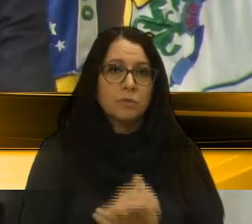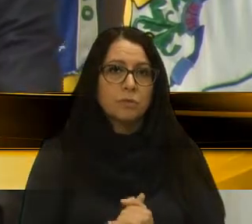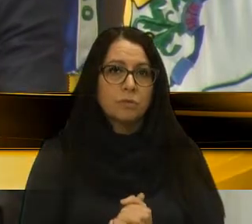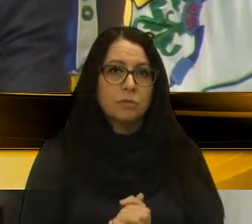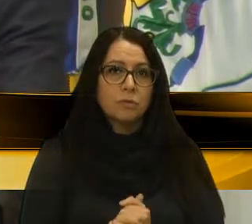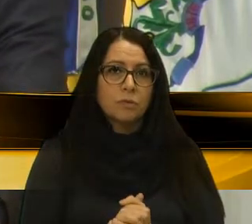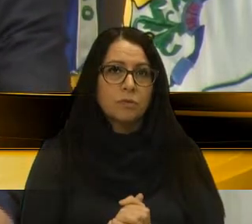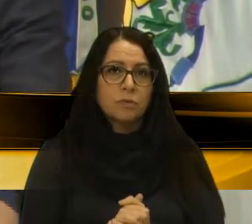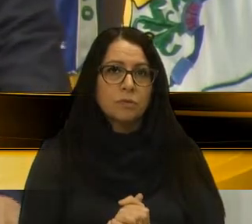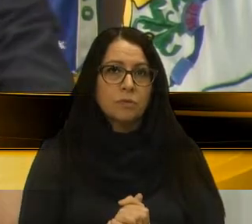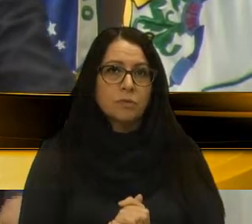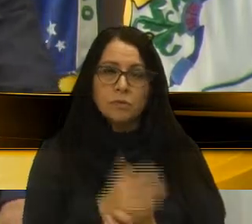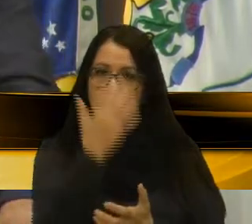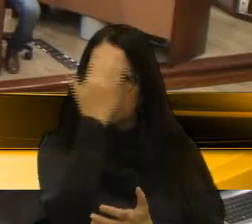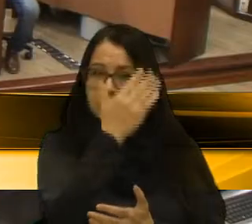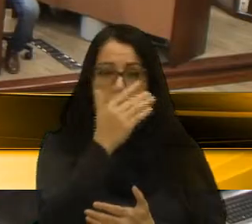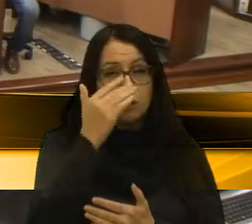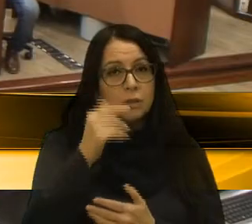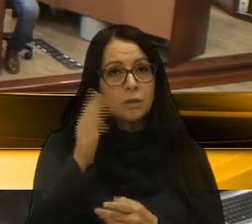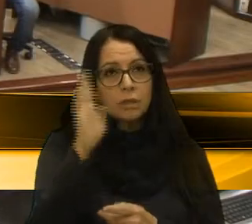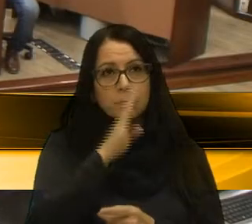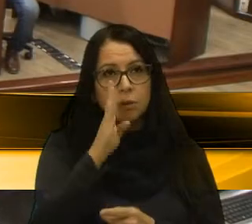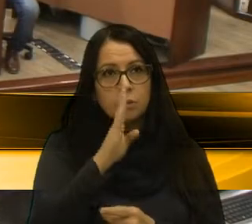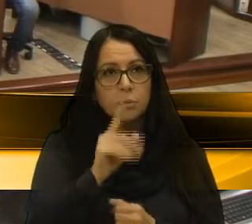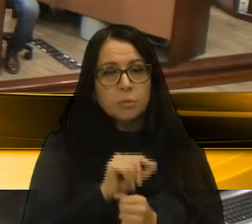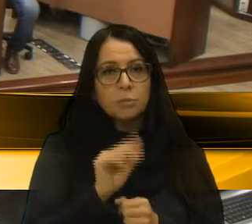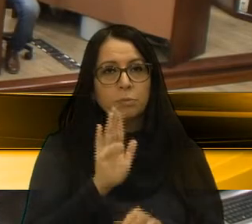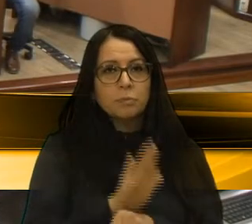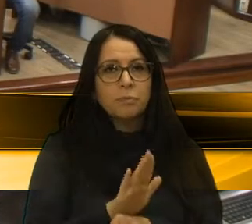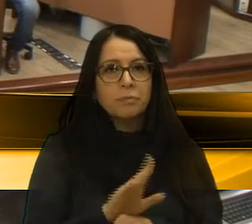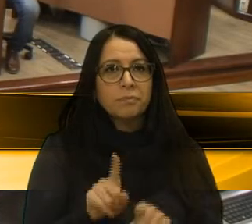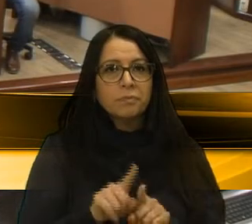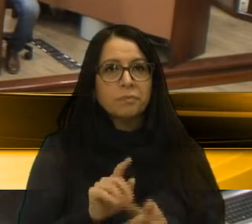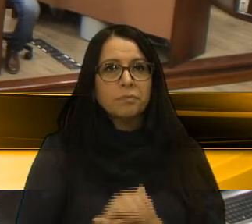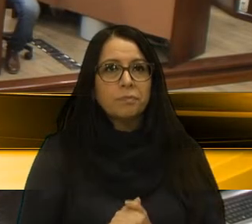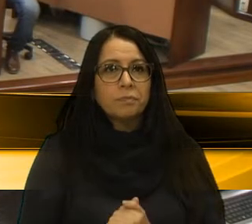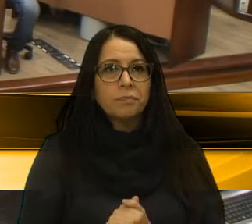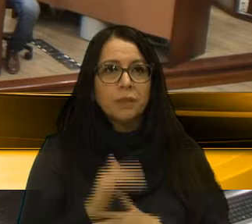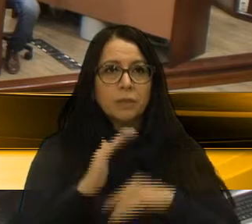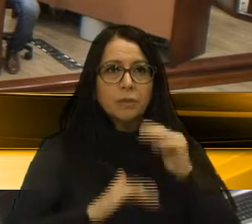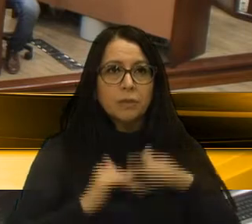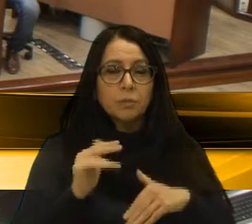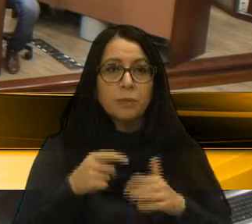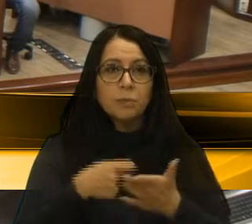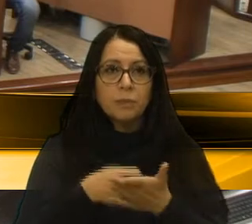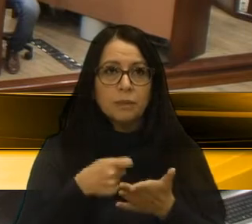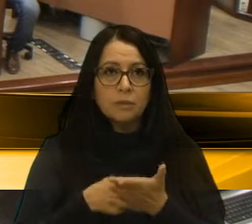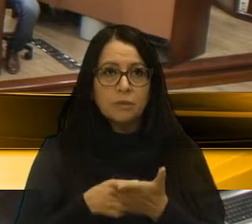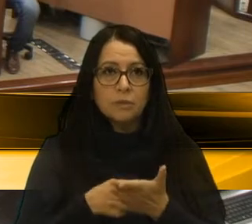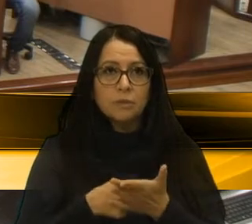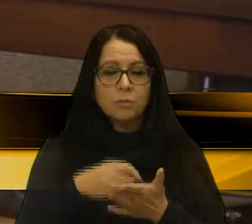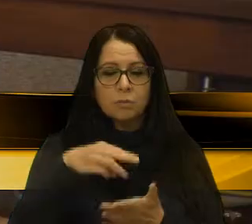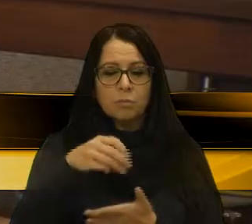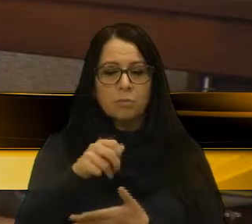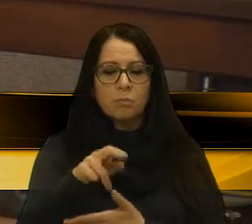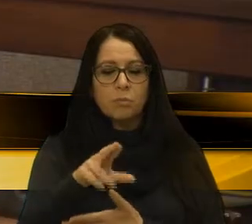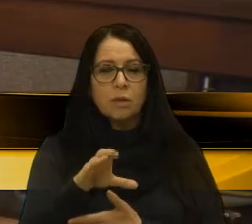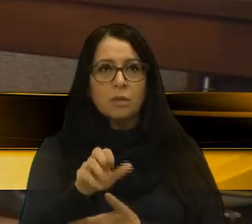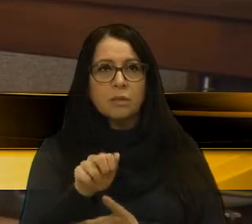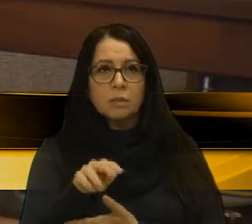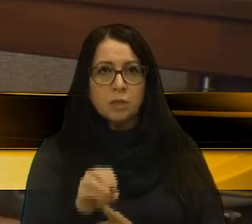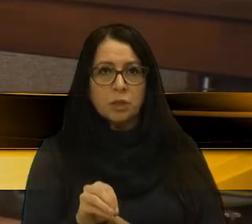Não, bem rapidamente, vereador Rodrigo, só para contribuir, eu quero dizer que a obra reivindicada pelo seu Marciano, que é